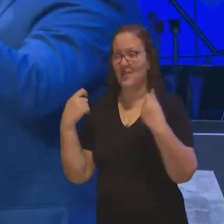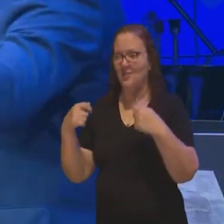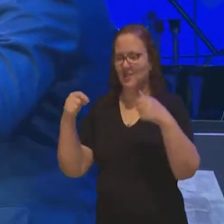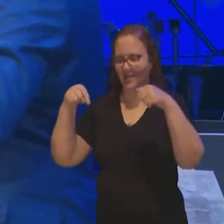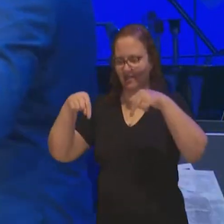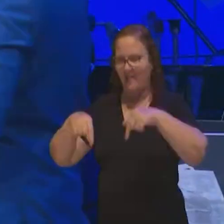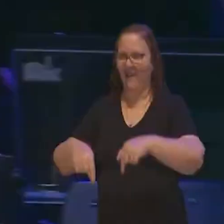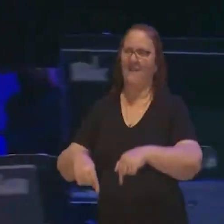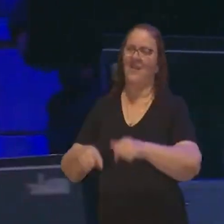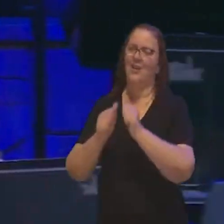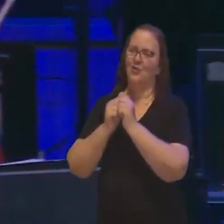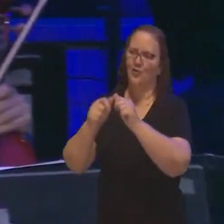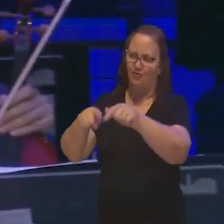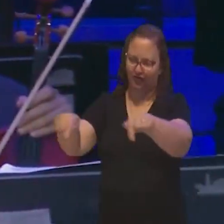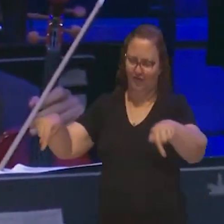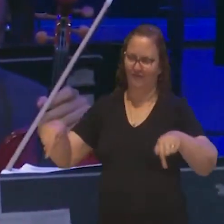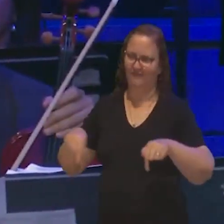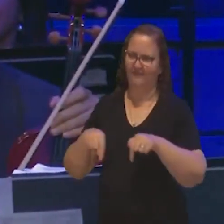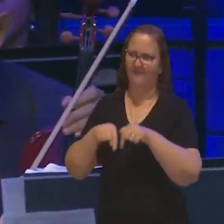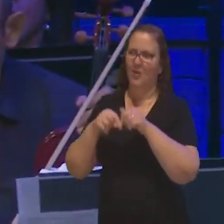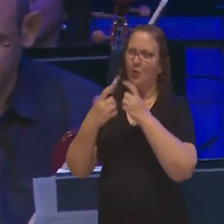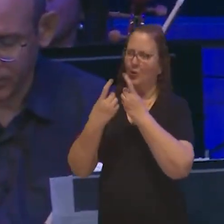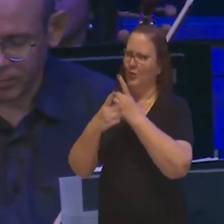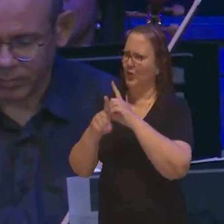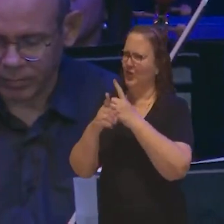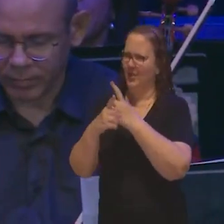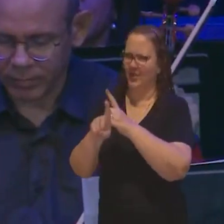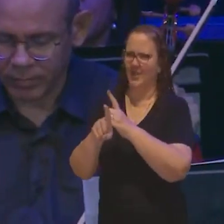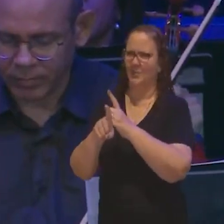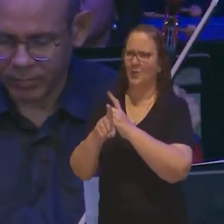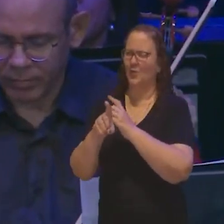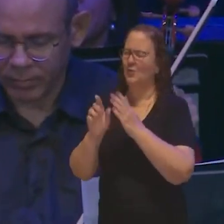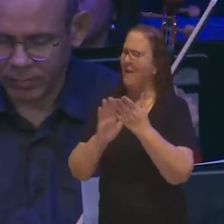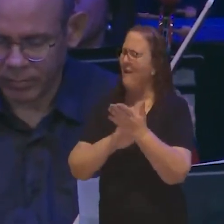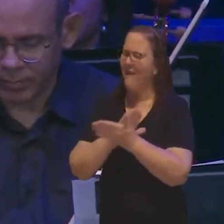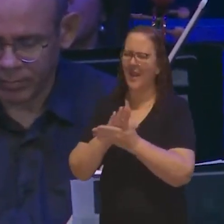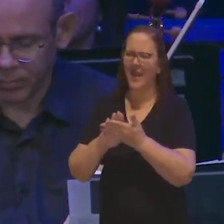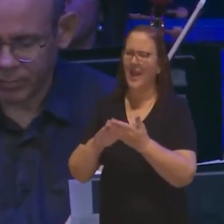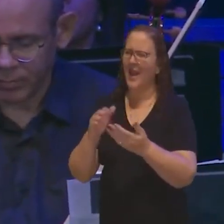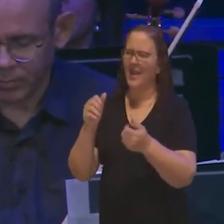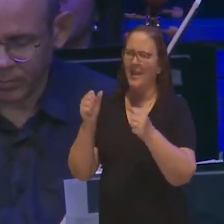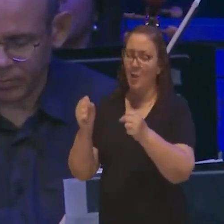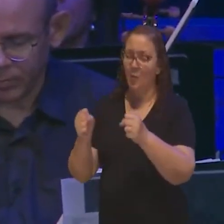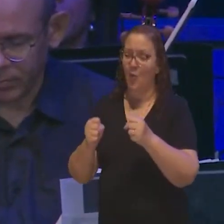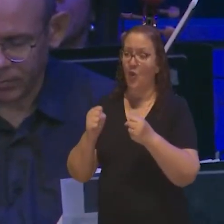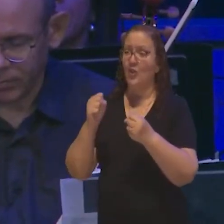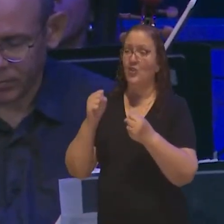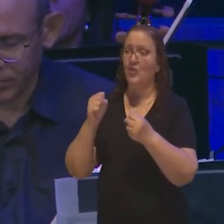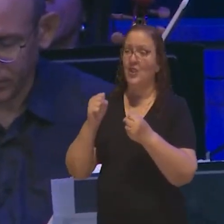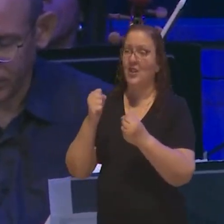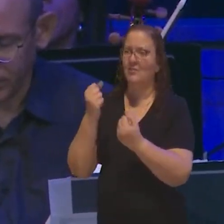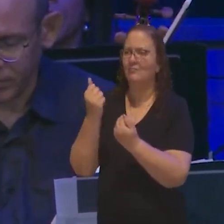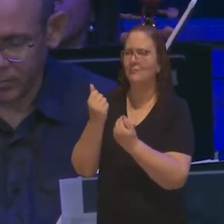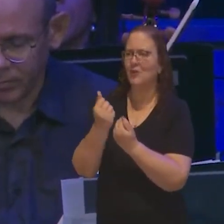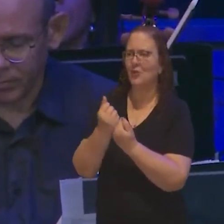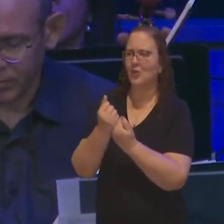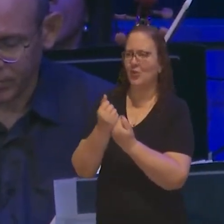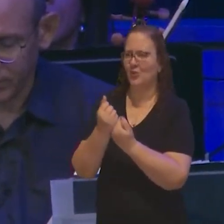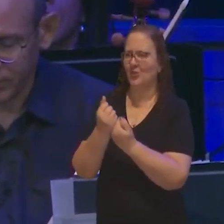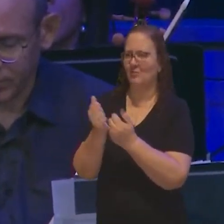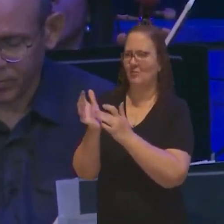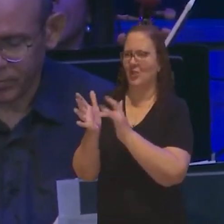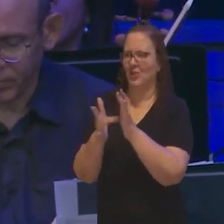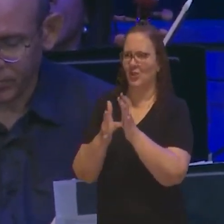Nenhum evento esportivo, social, nada poderia substituir, Tomé. Você tinha que estar aqui,